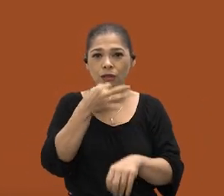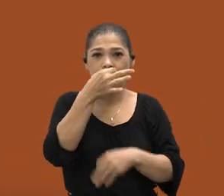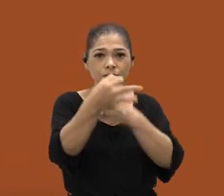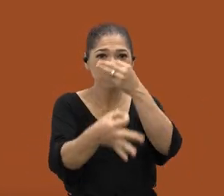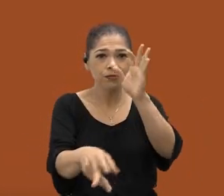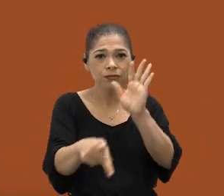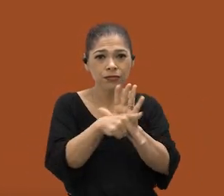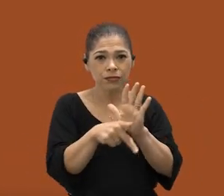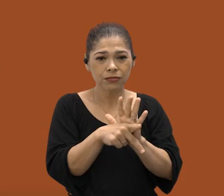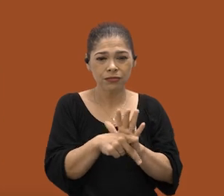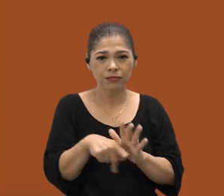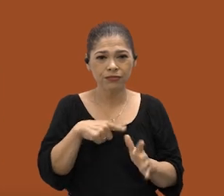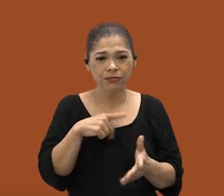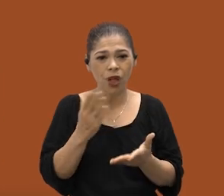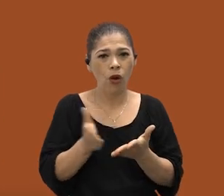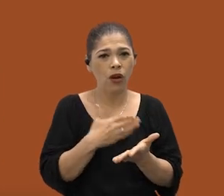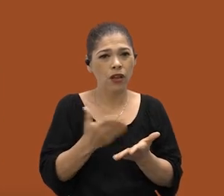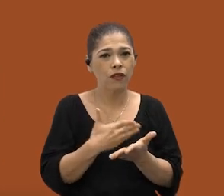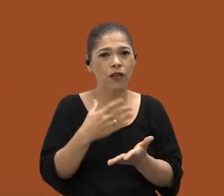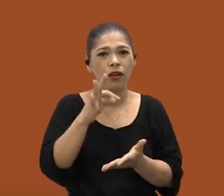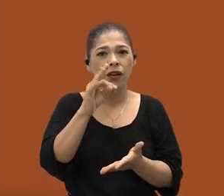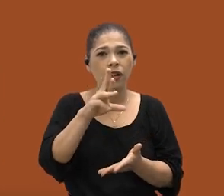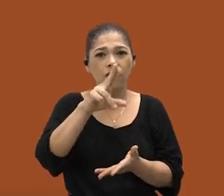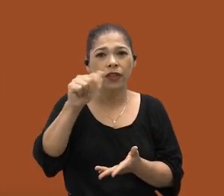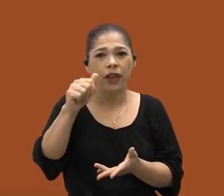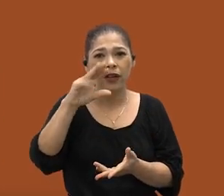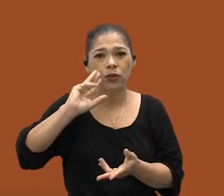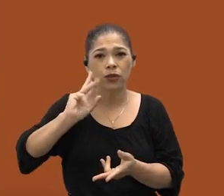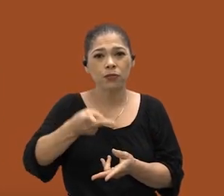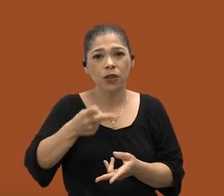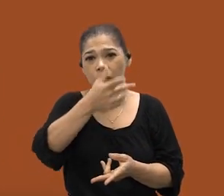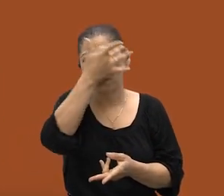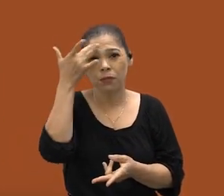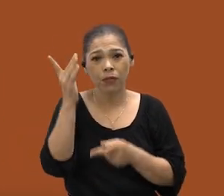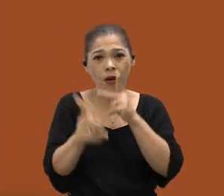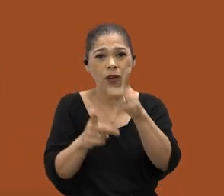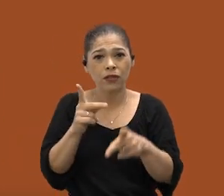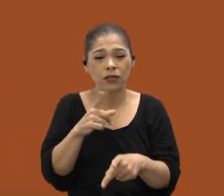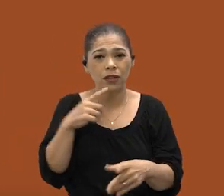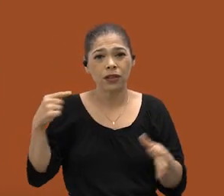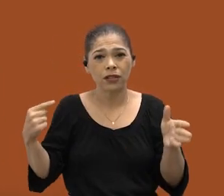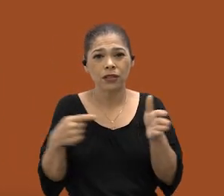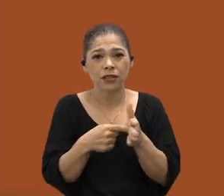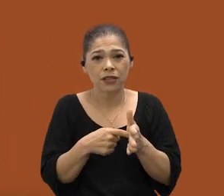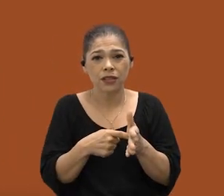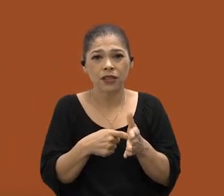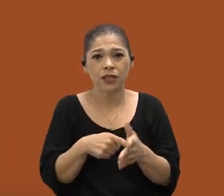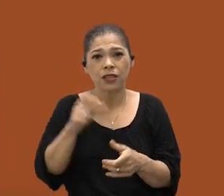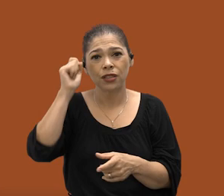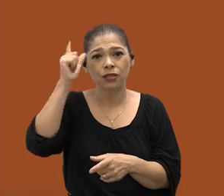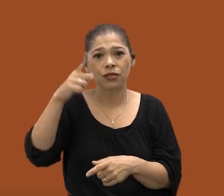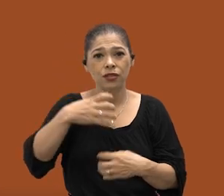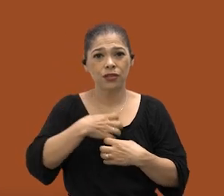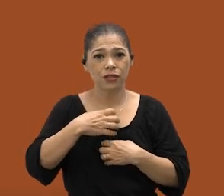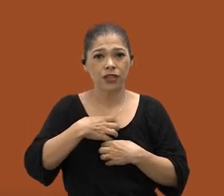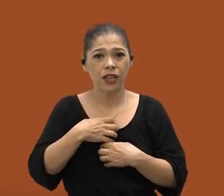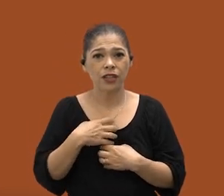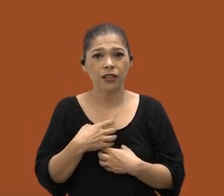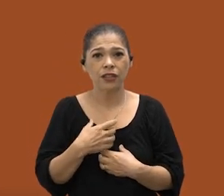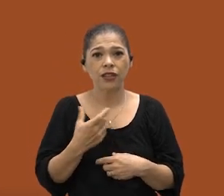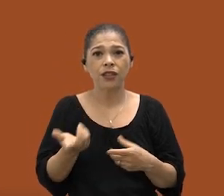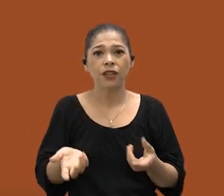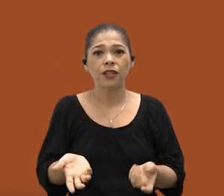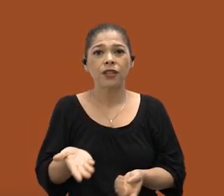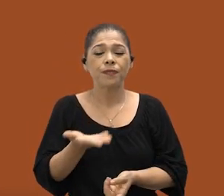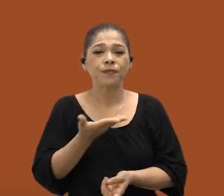um livro lindo chama da terra dos Mil povos denuncia e mostra que já vinham pessoas aqui cada um com sua cultura seu jeito de ser e